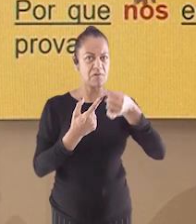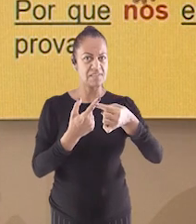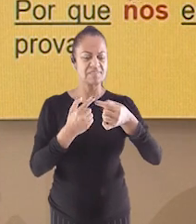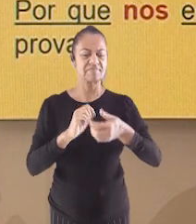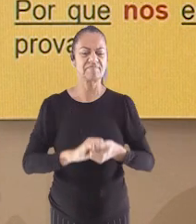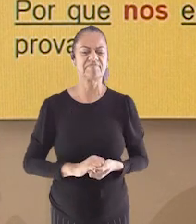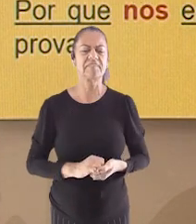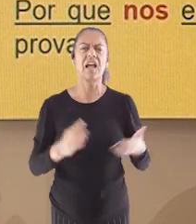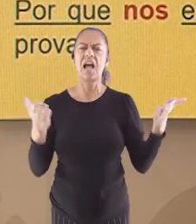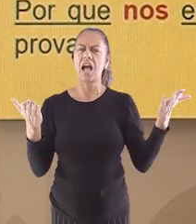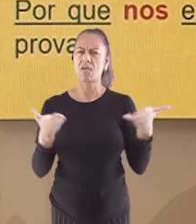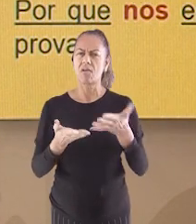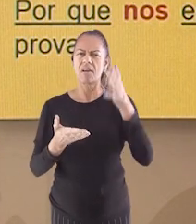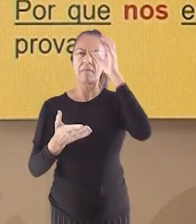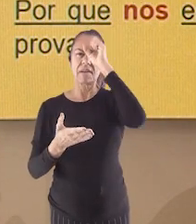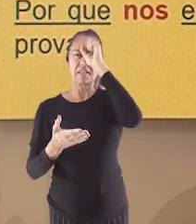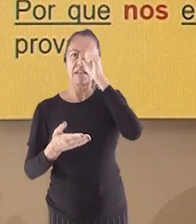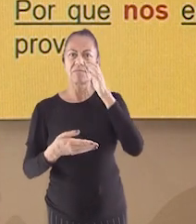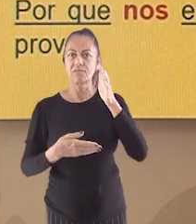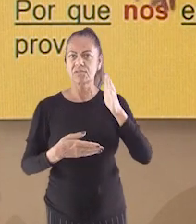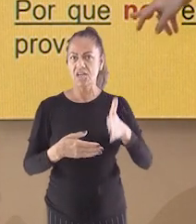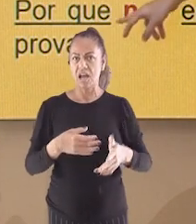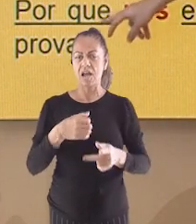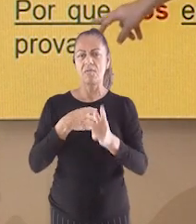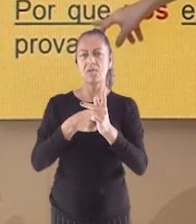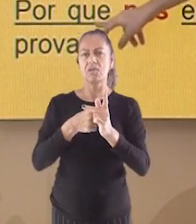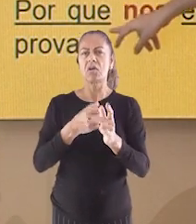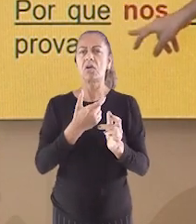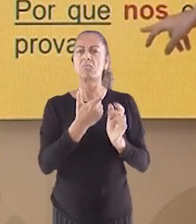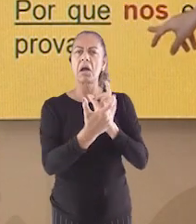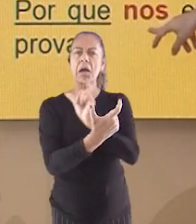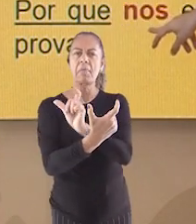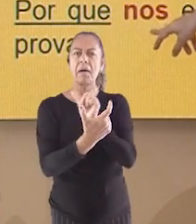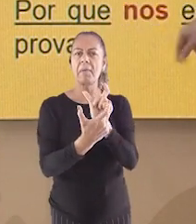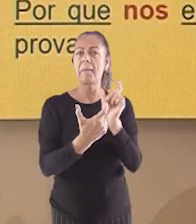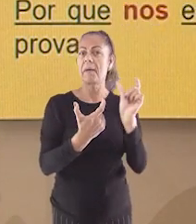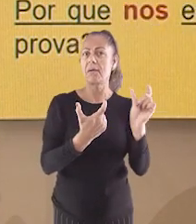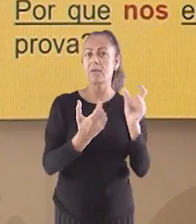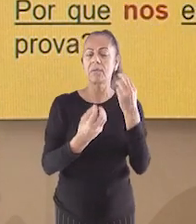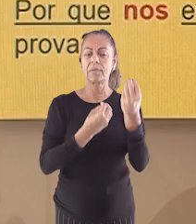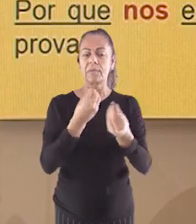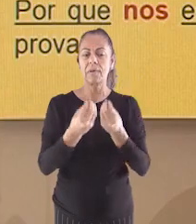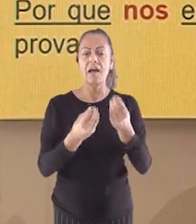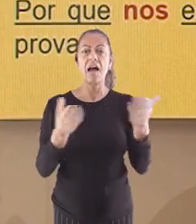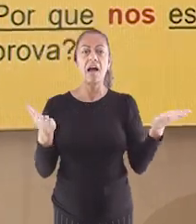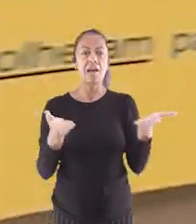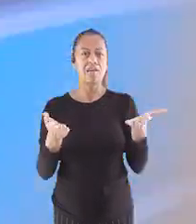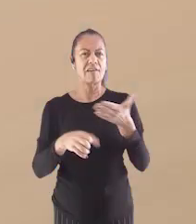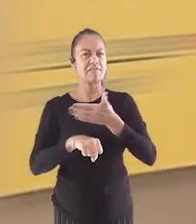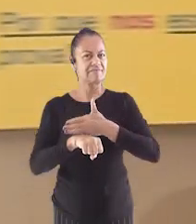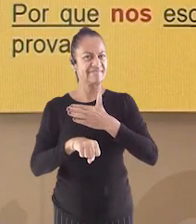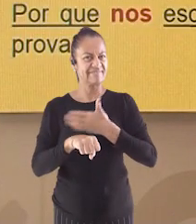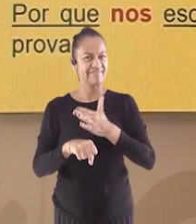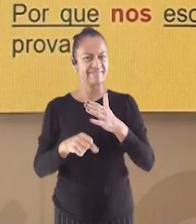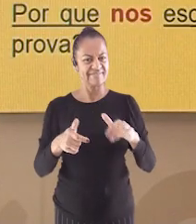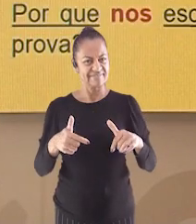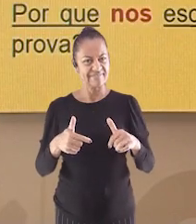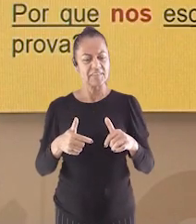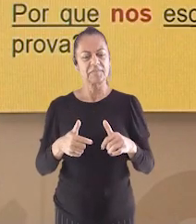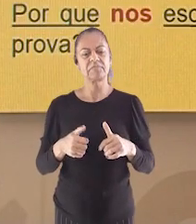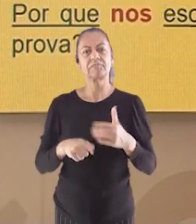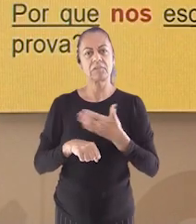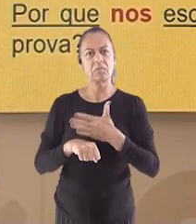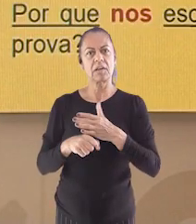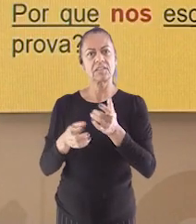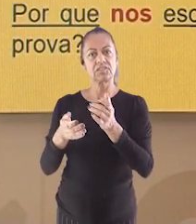palavras interrogativas. Olhem só. Quando, te e por que nos. Está certinho. Agora que